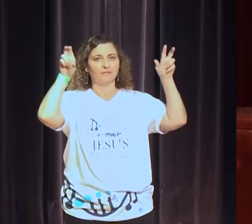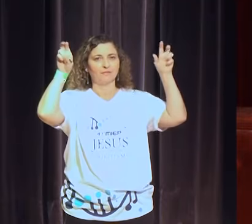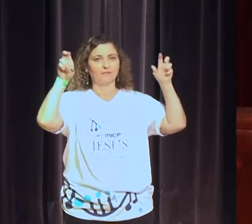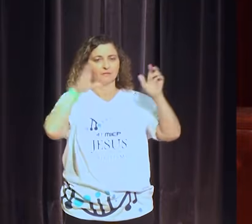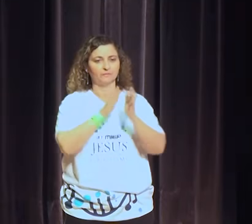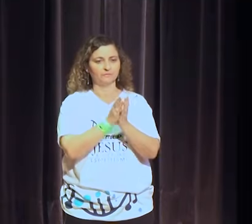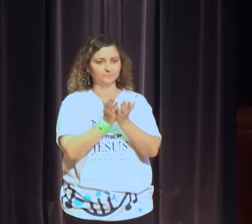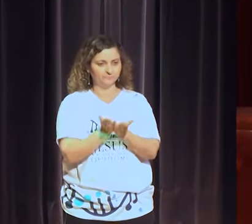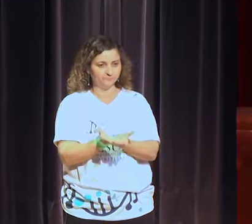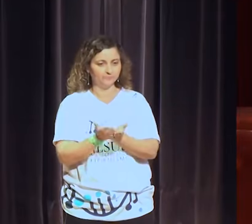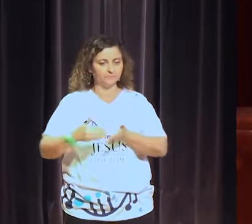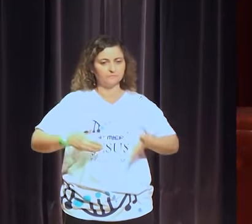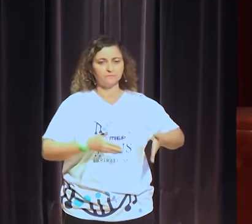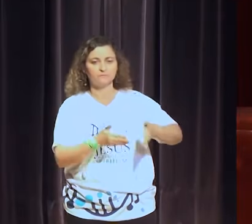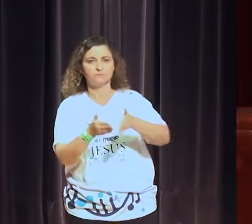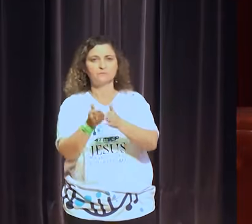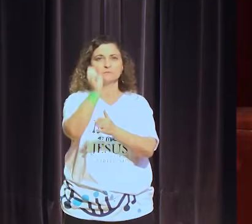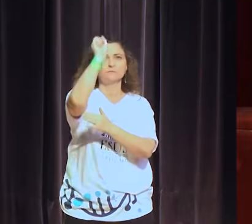Por quê?